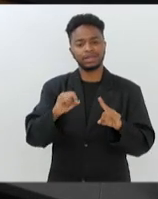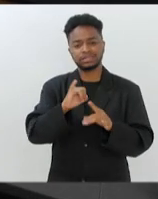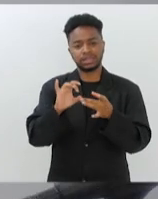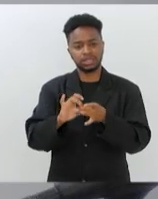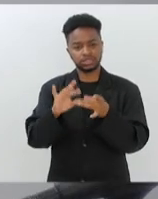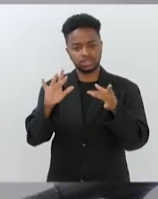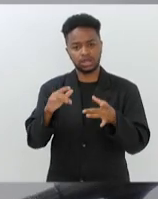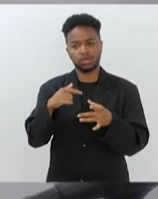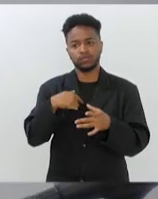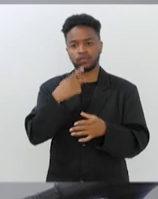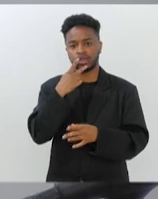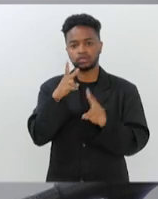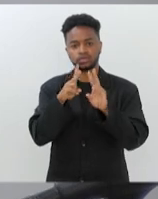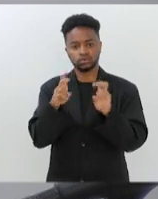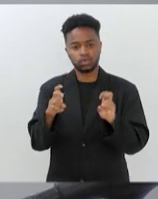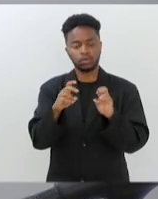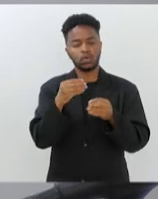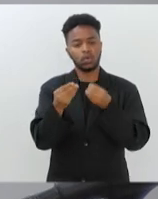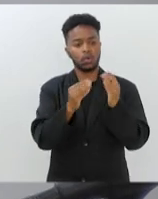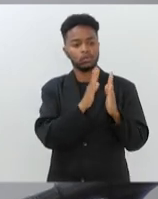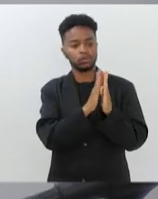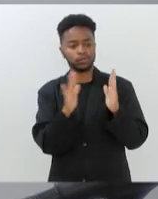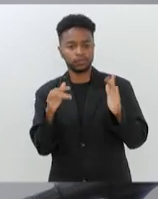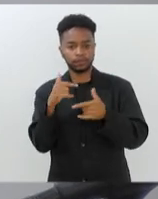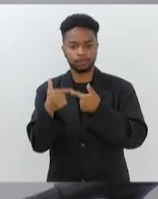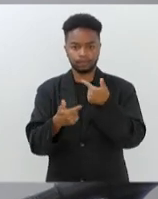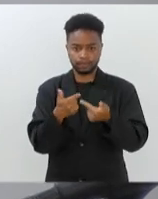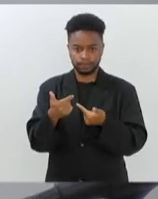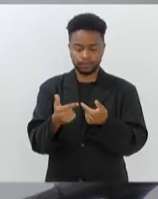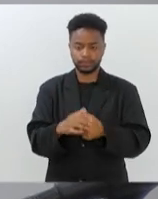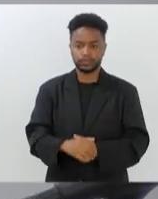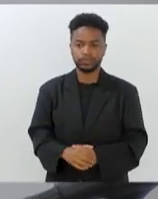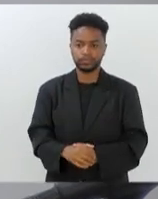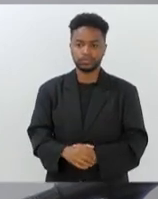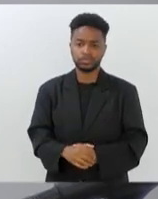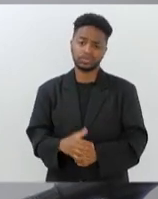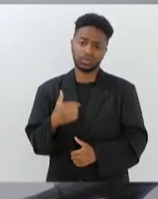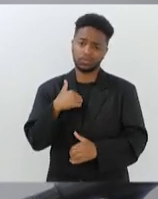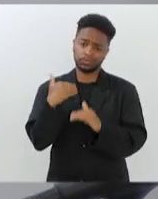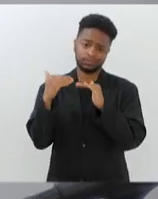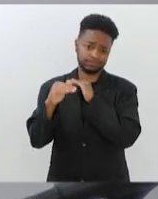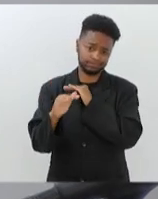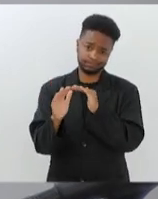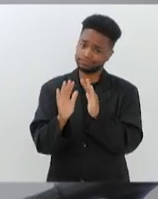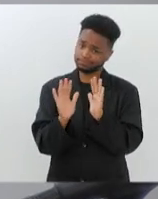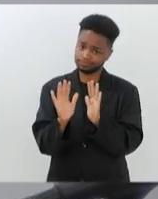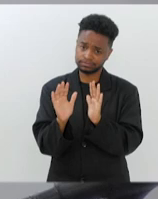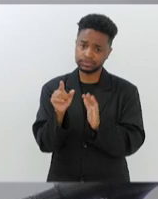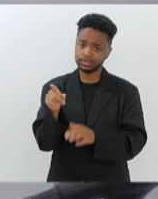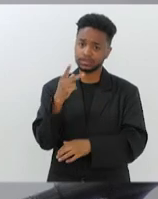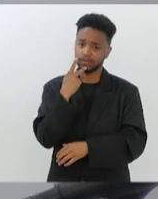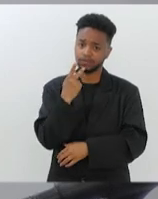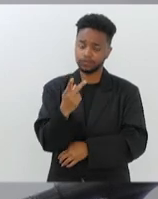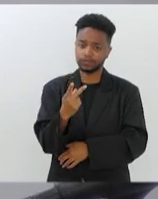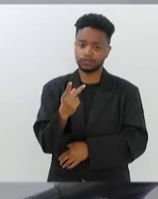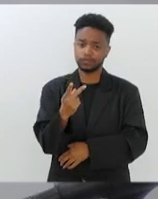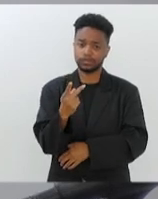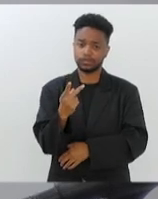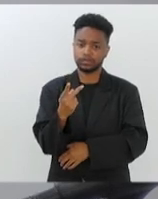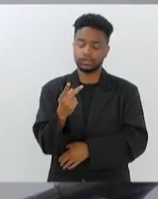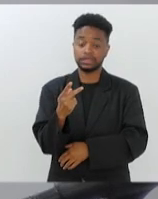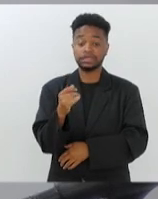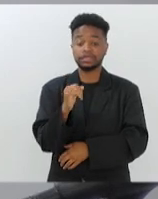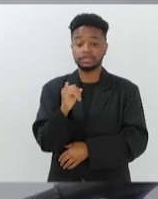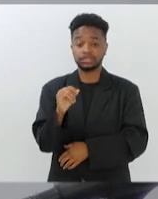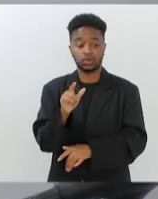do fluxograma uma vez aprovado a agência eu eu eu assim Eu discordo quando quando o senhor diz que a partir do momento